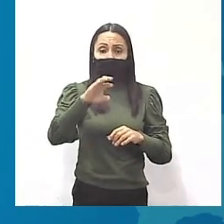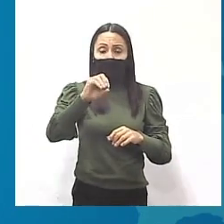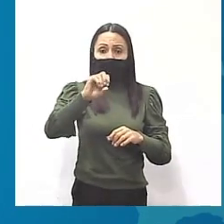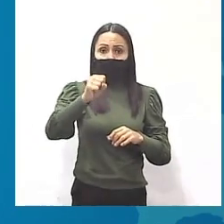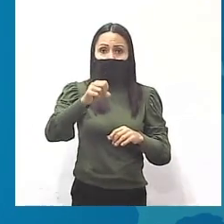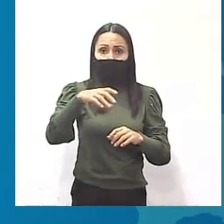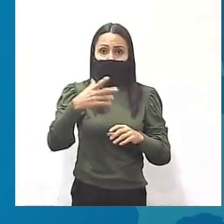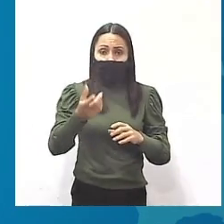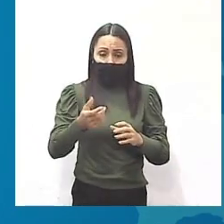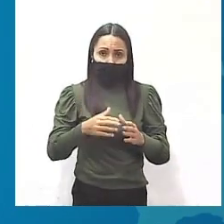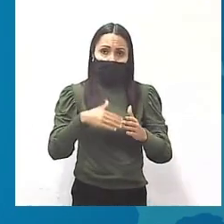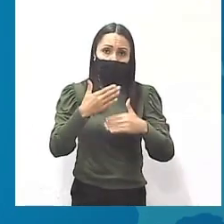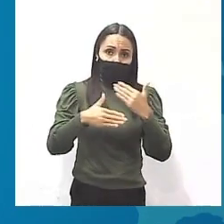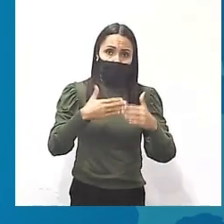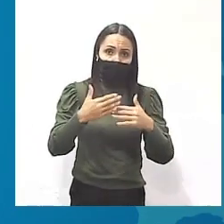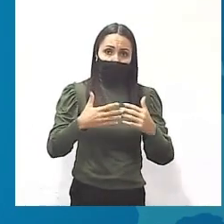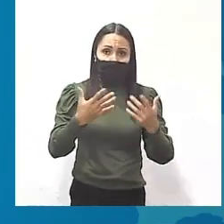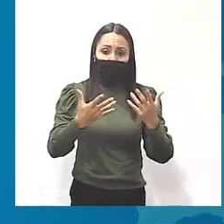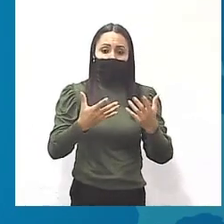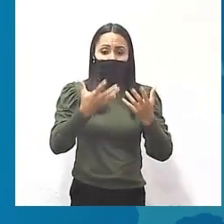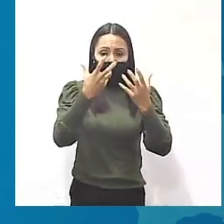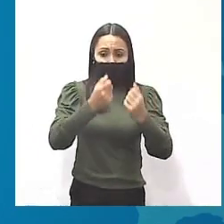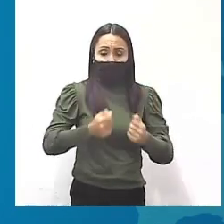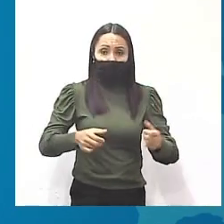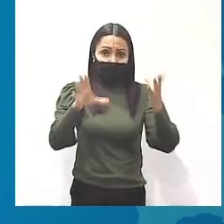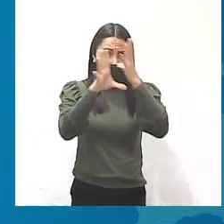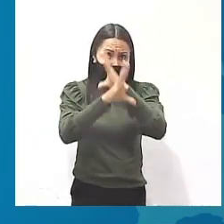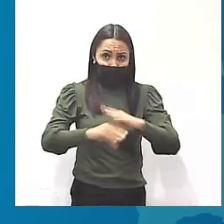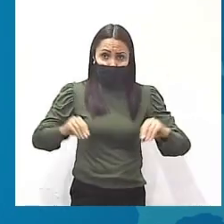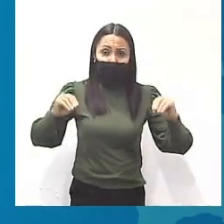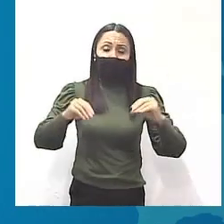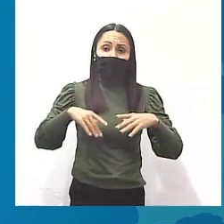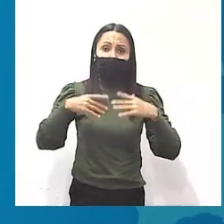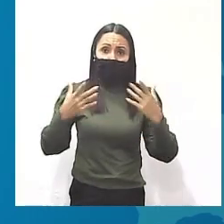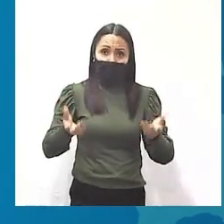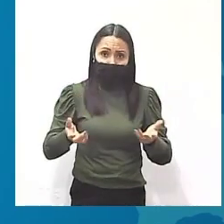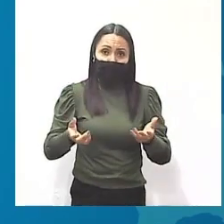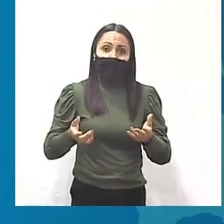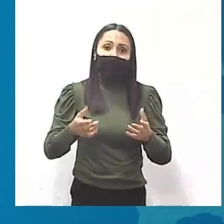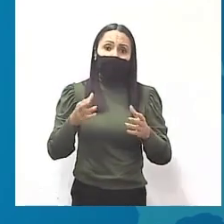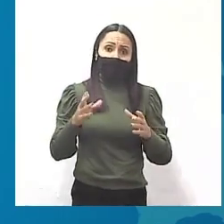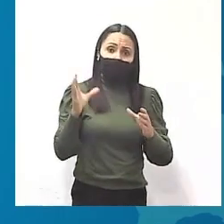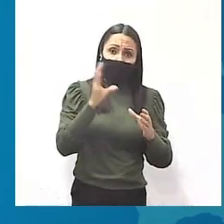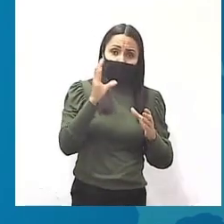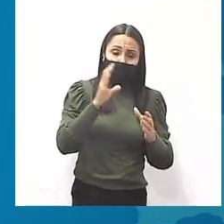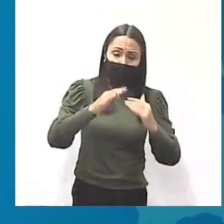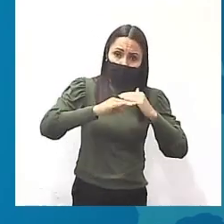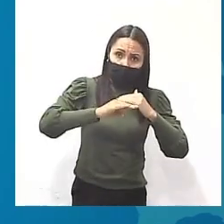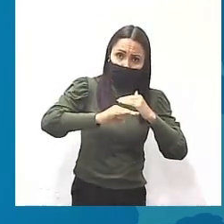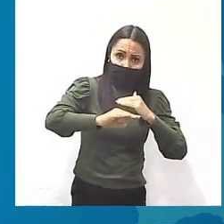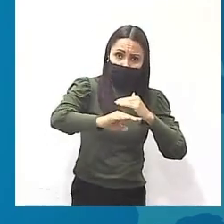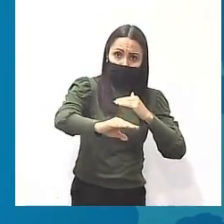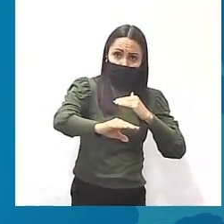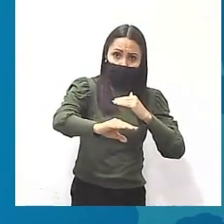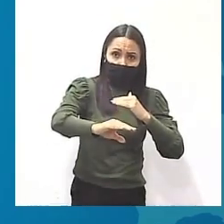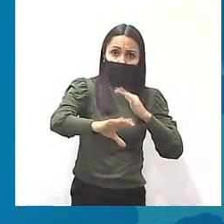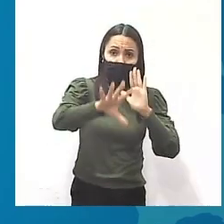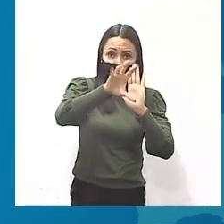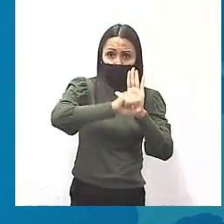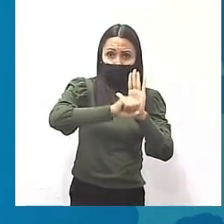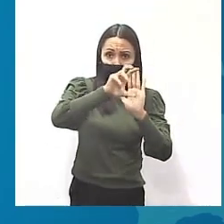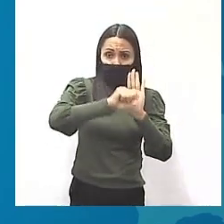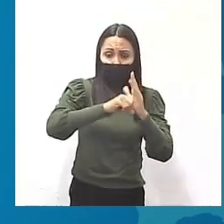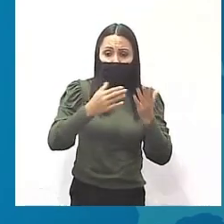de evaporação e vai acabar retendo o calor no asfalto. Essa aí é uma das